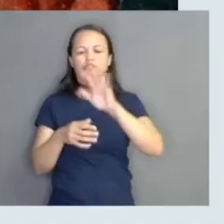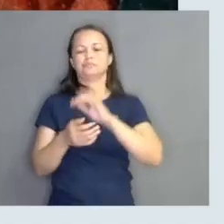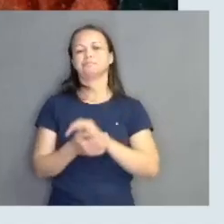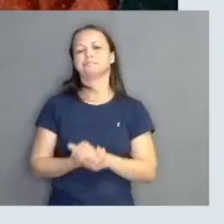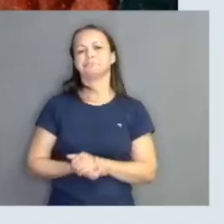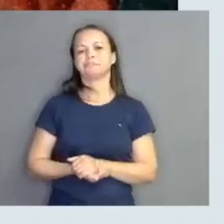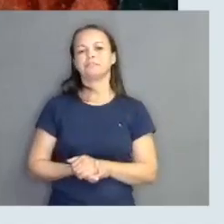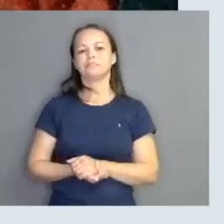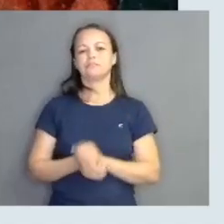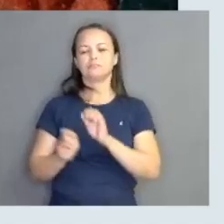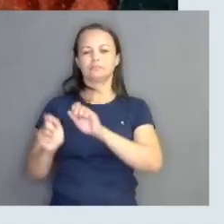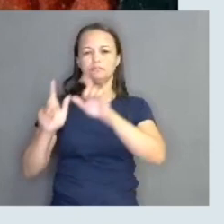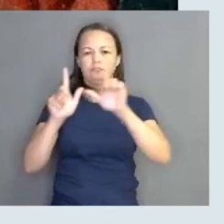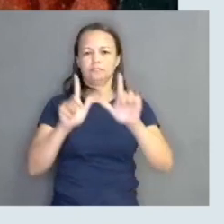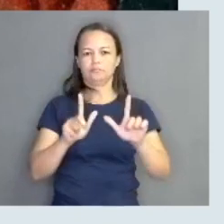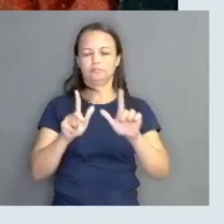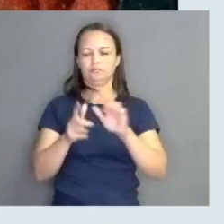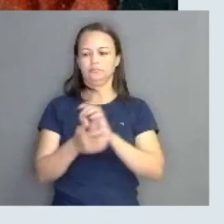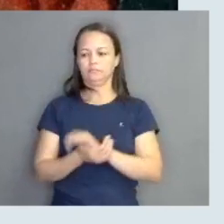um próximo slide.